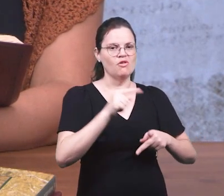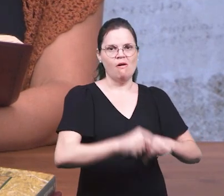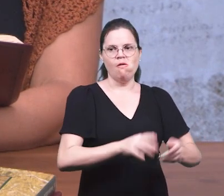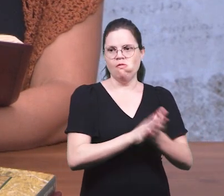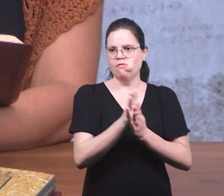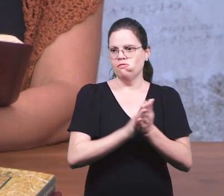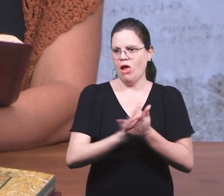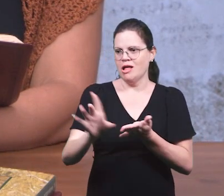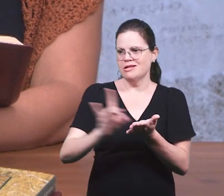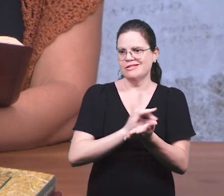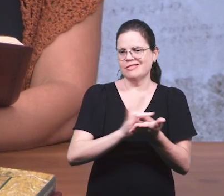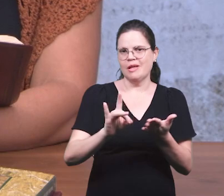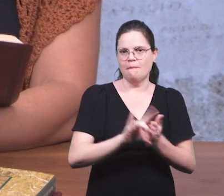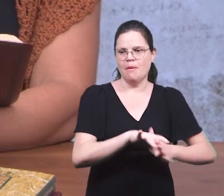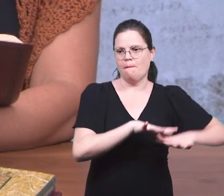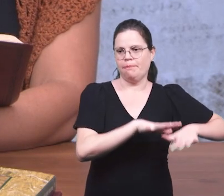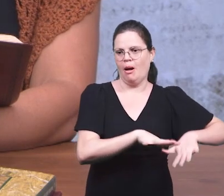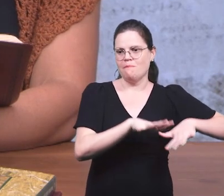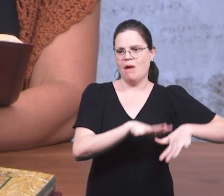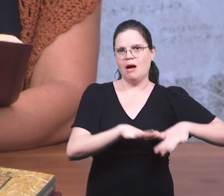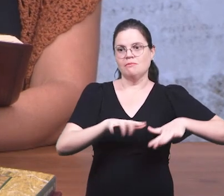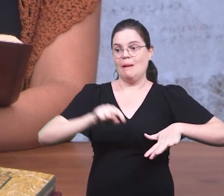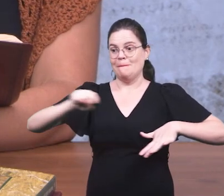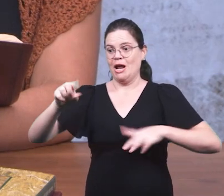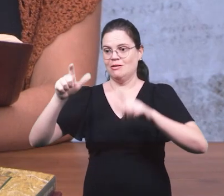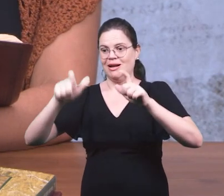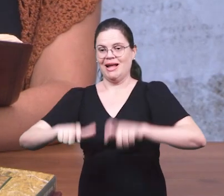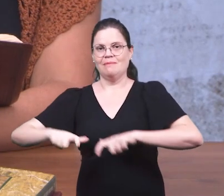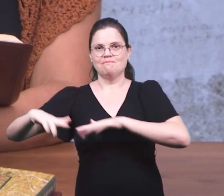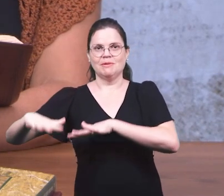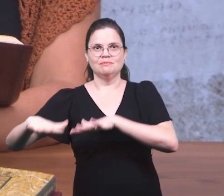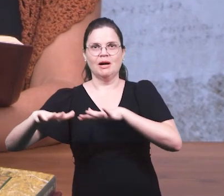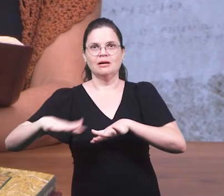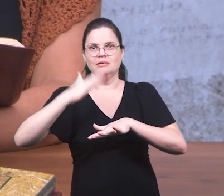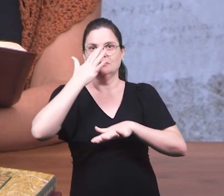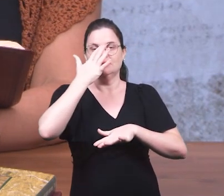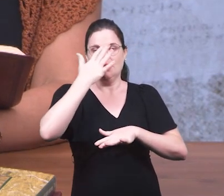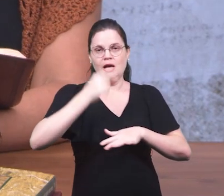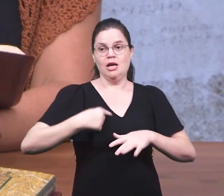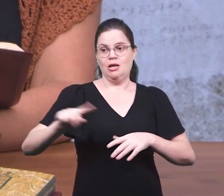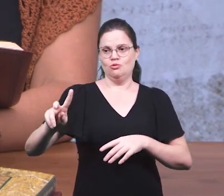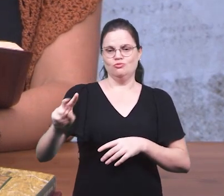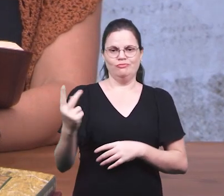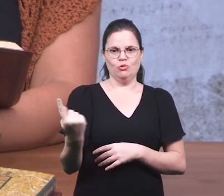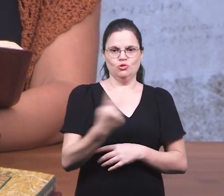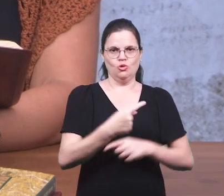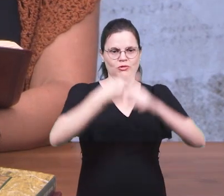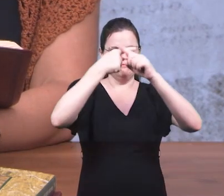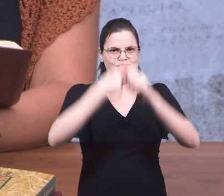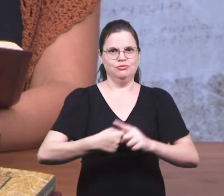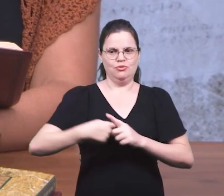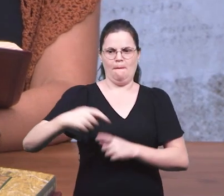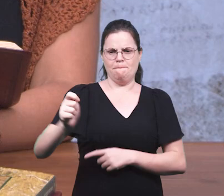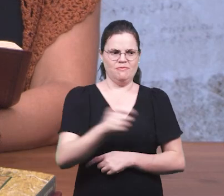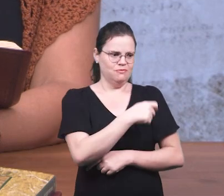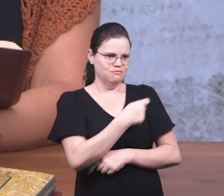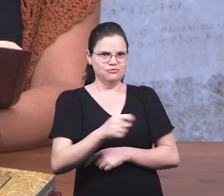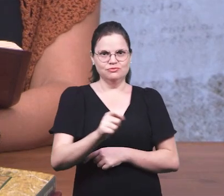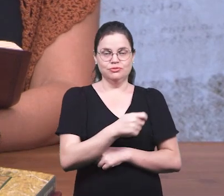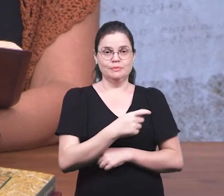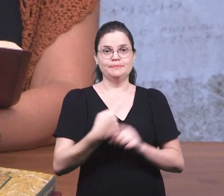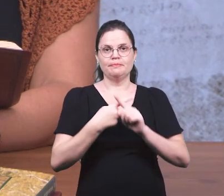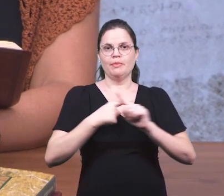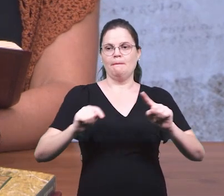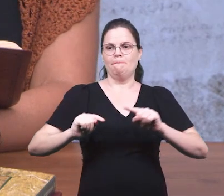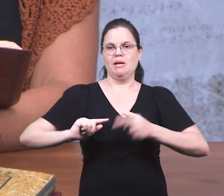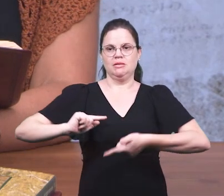ao encontro de Israel ao deserto e veio a Jaás e pelejou contra Israel. Mas Israel